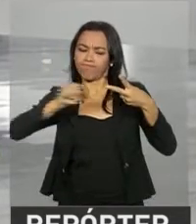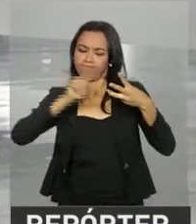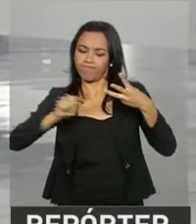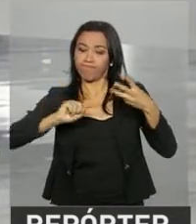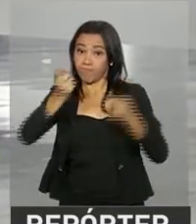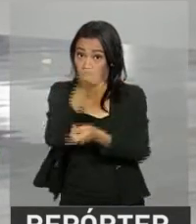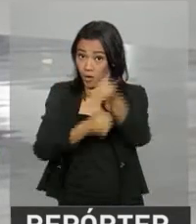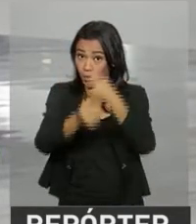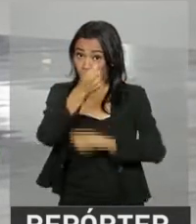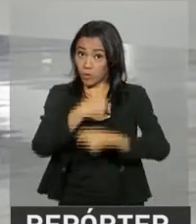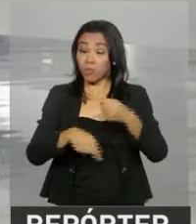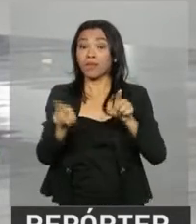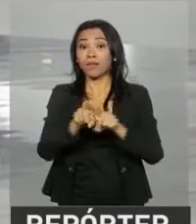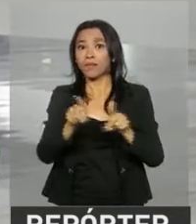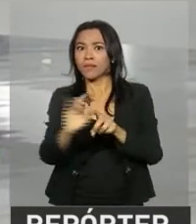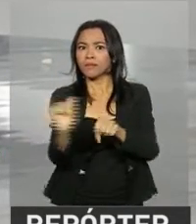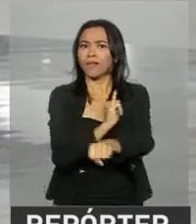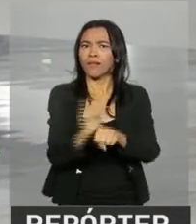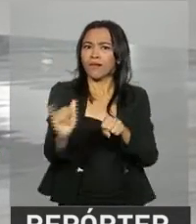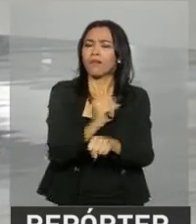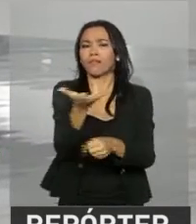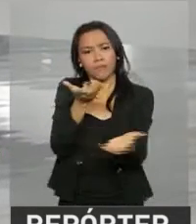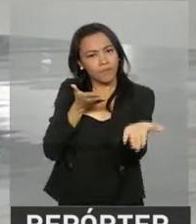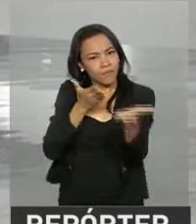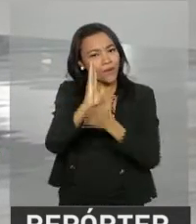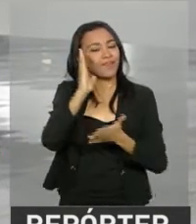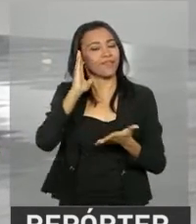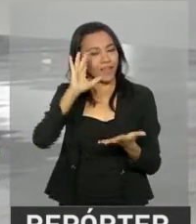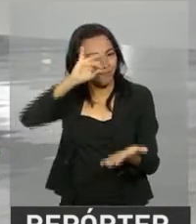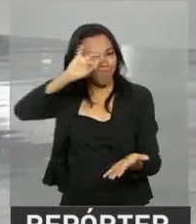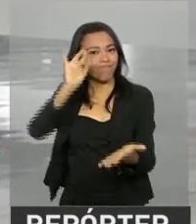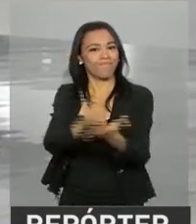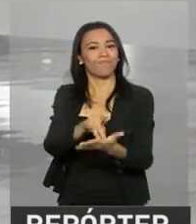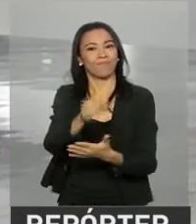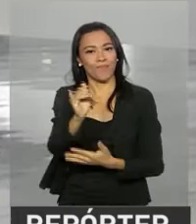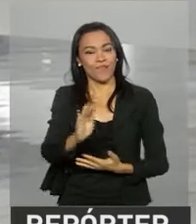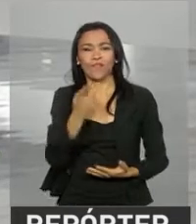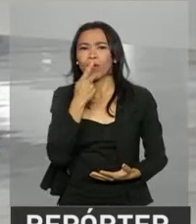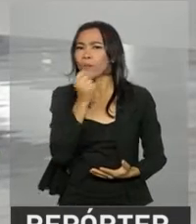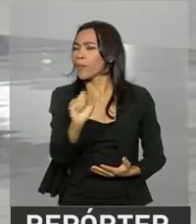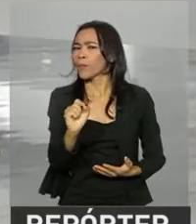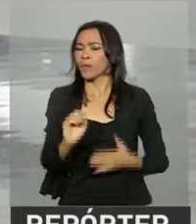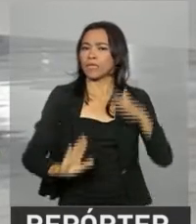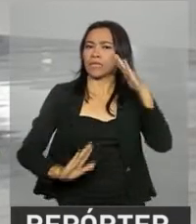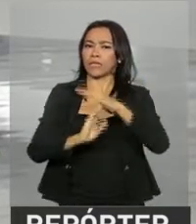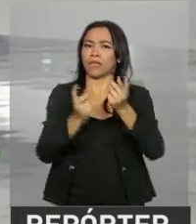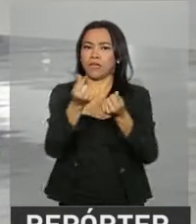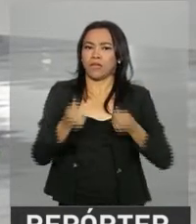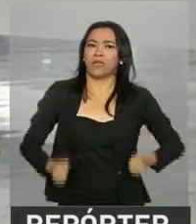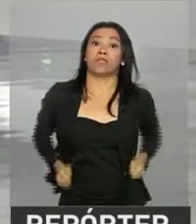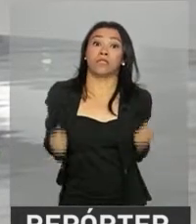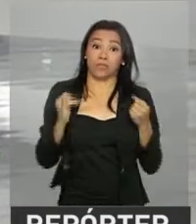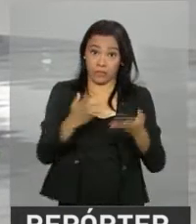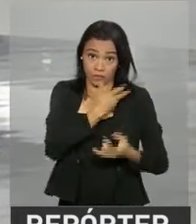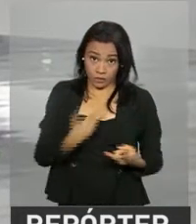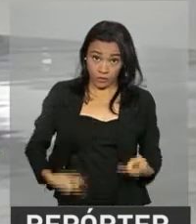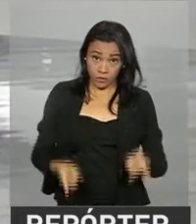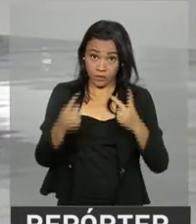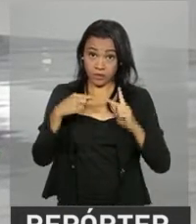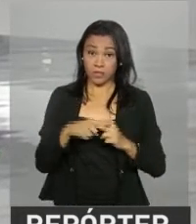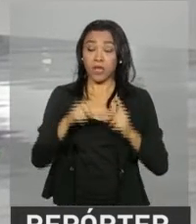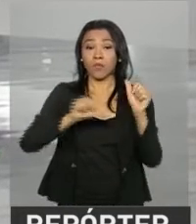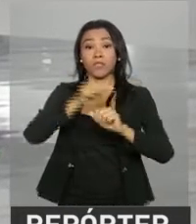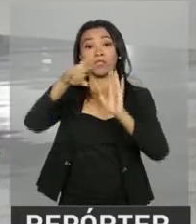economia e as principais medidas que quer aprovar e colocar em prática ele citou o teto dos gastos públicos a reforma da Previdência